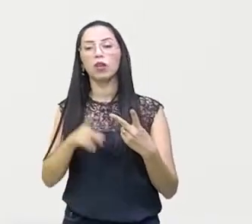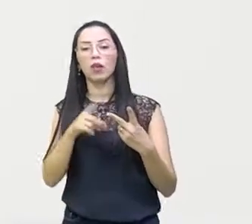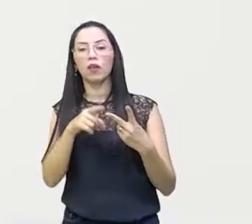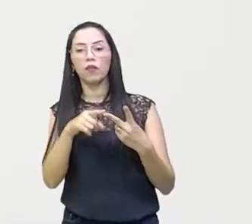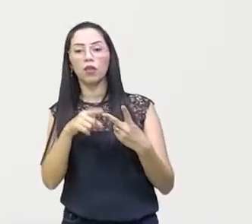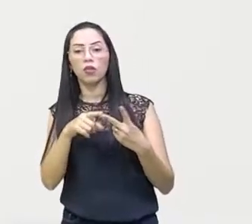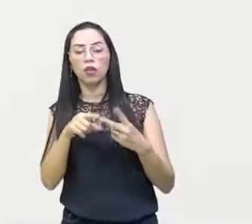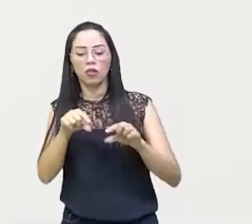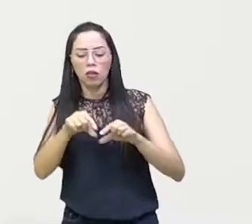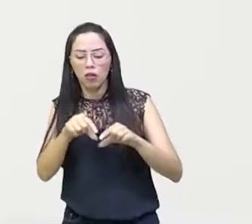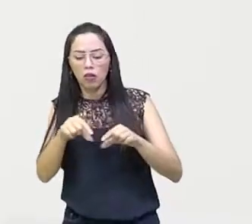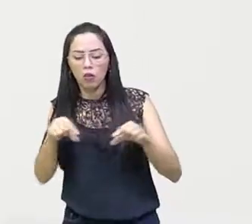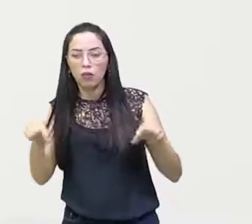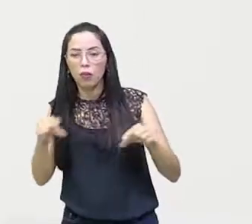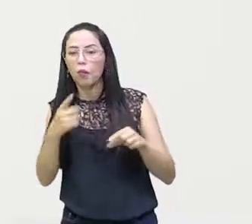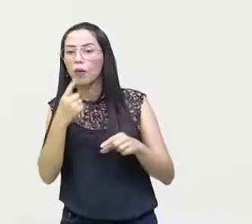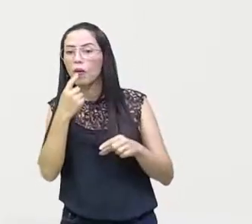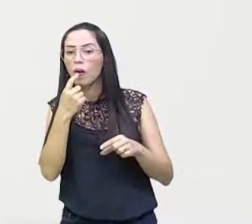não existe esse órgão.